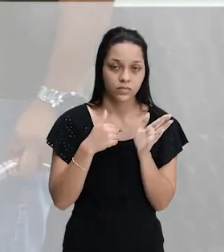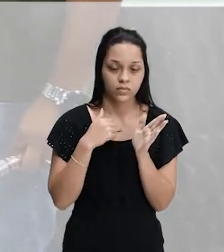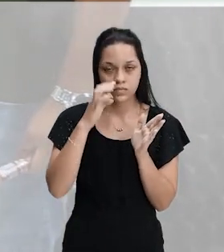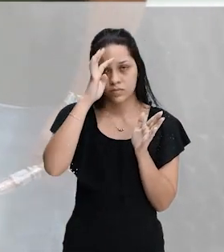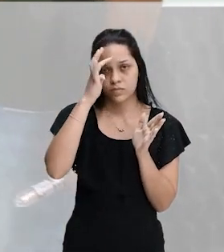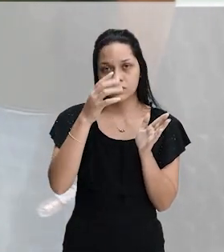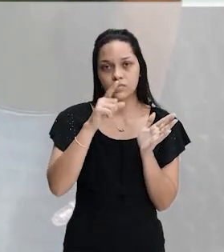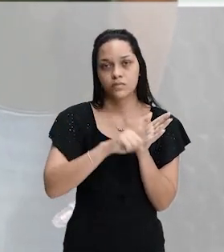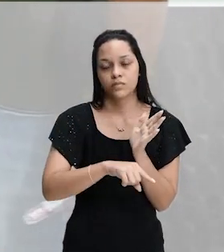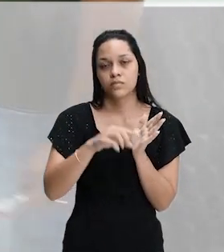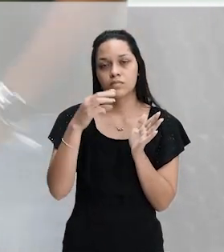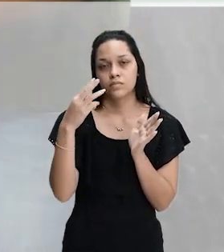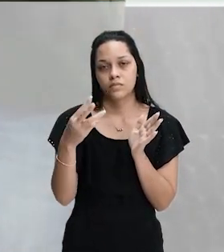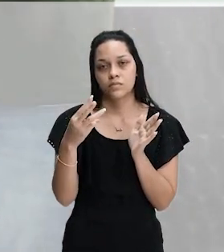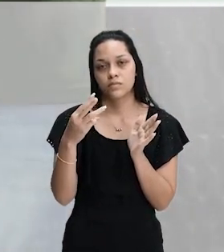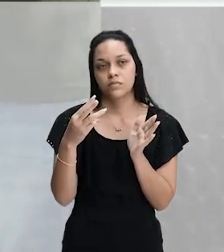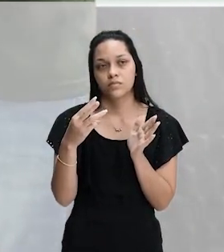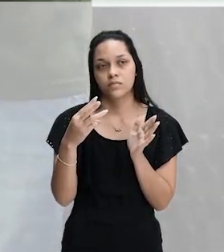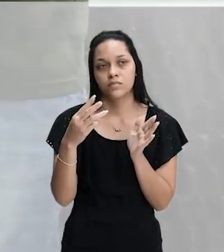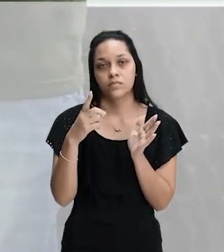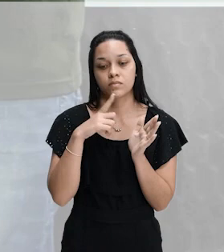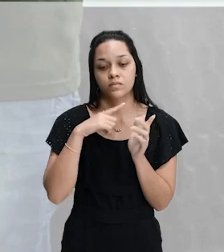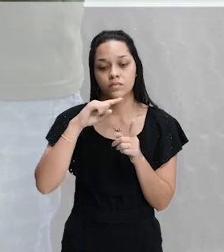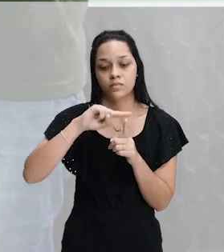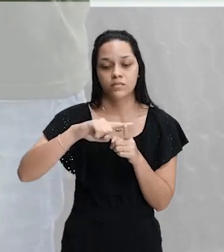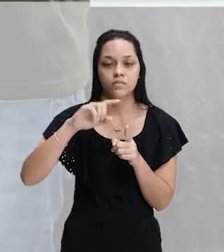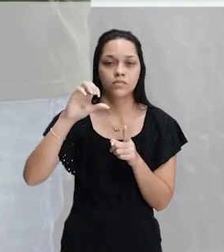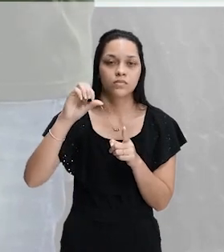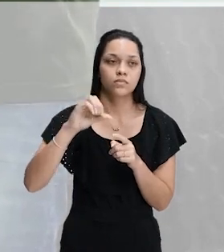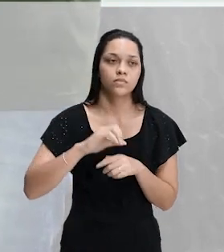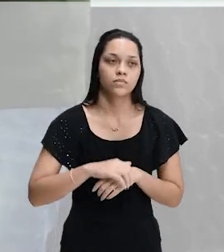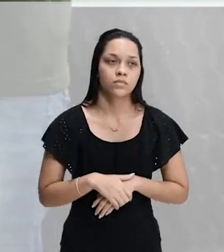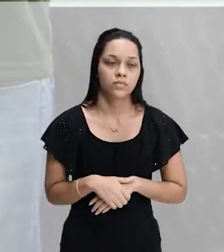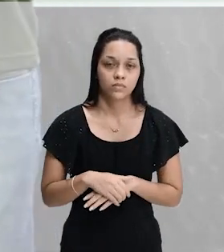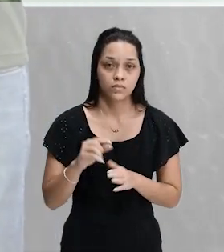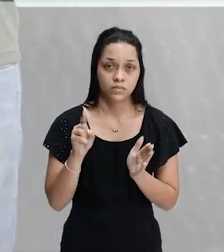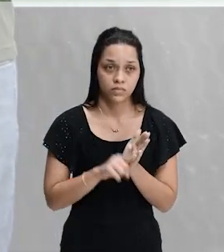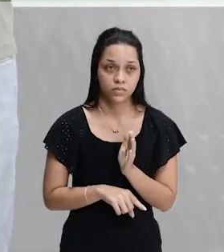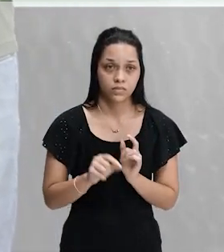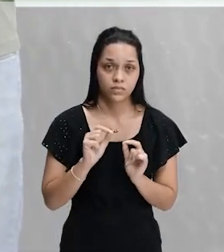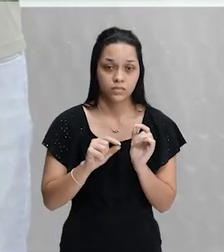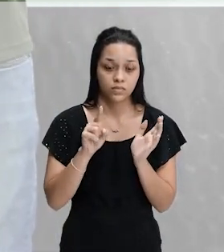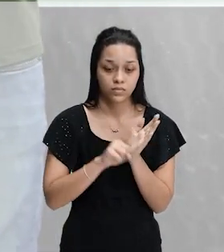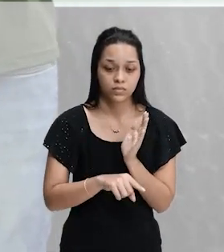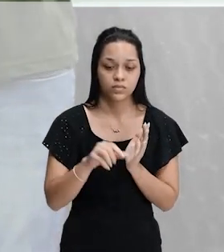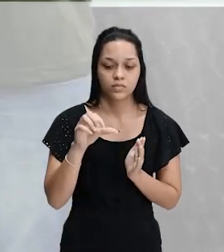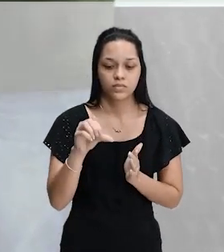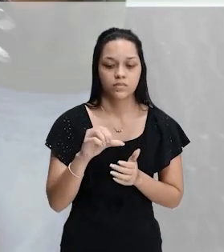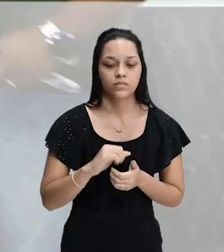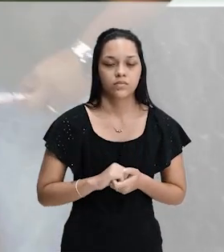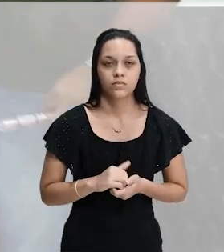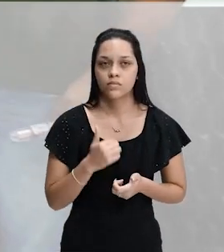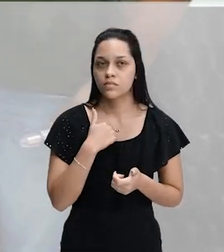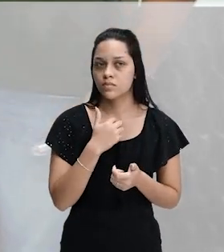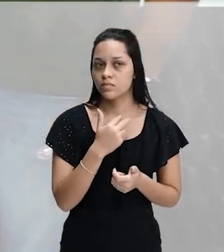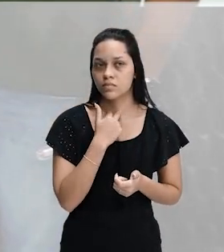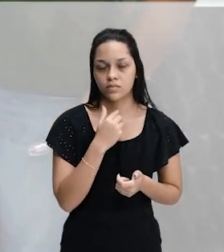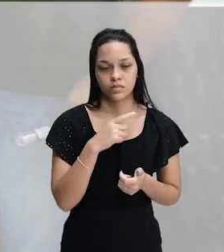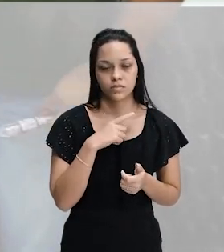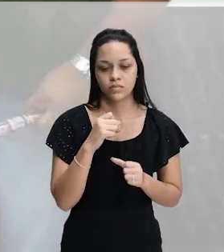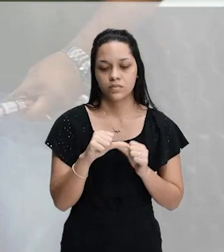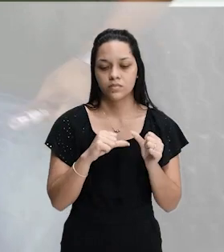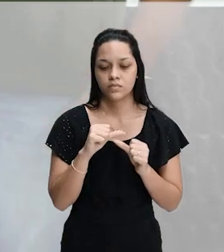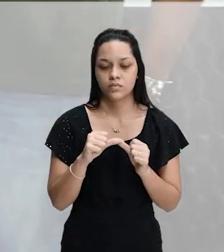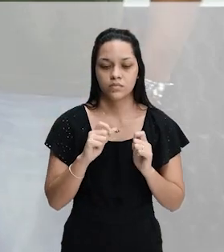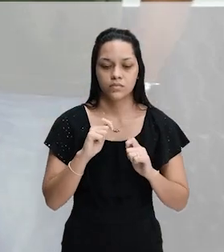aqui, menos 3 ao quadrado dá mais 9. Com esse menos aqui, fica menos 9. Tá? Eu não posso fazer esse jogo de